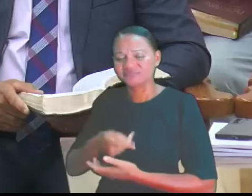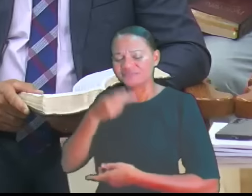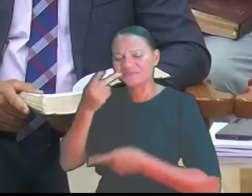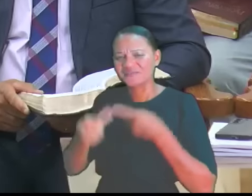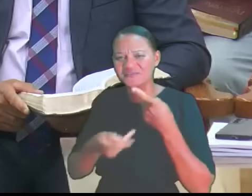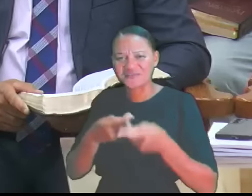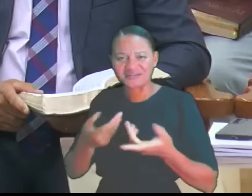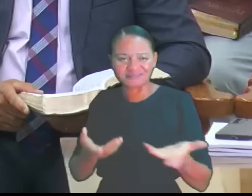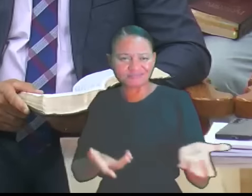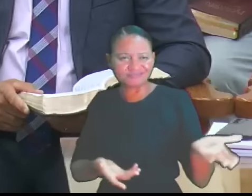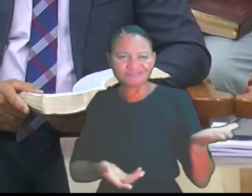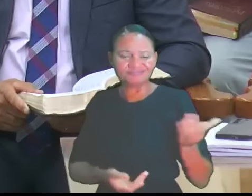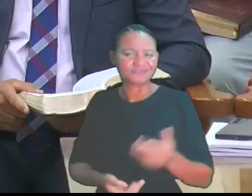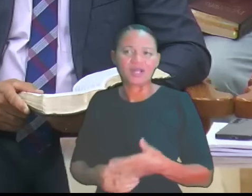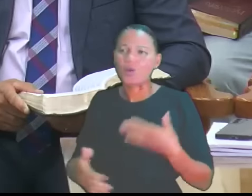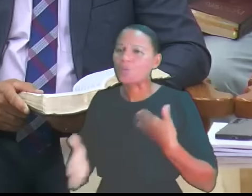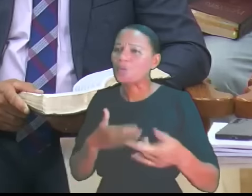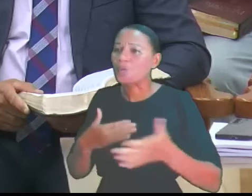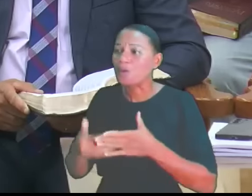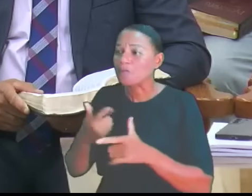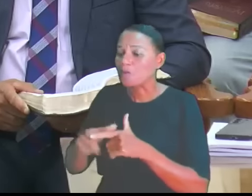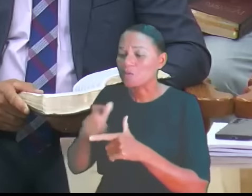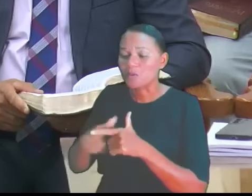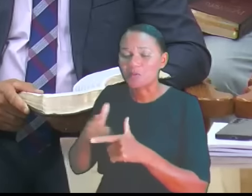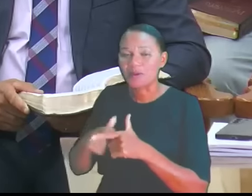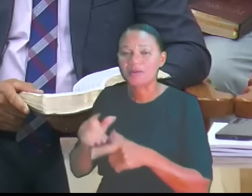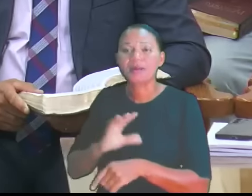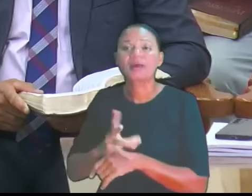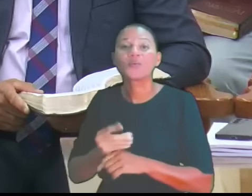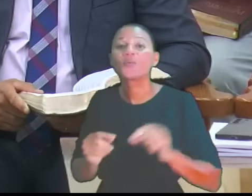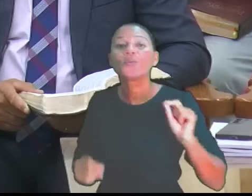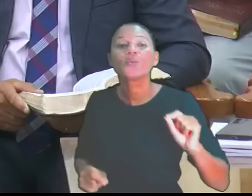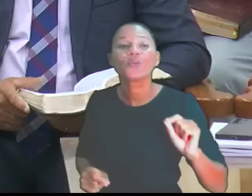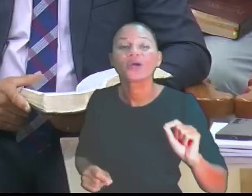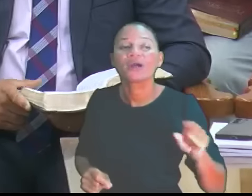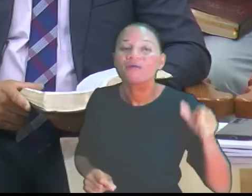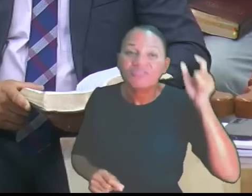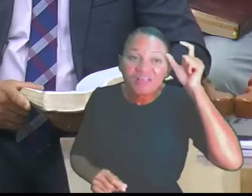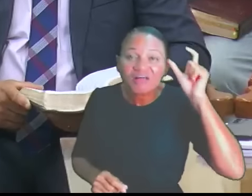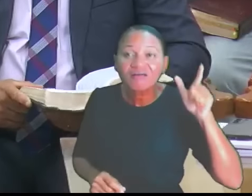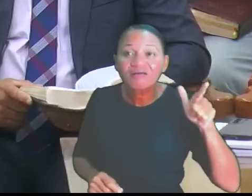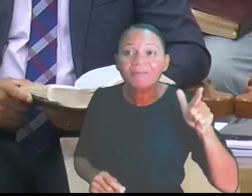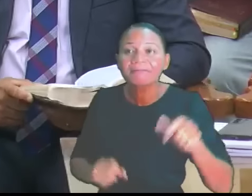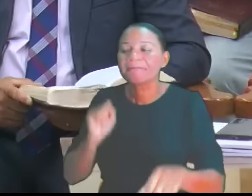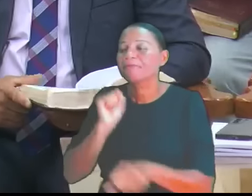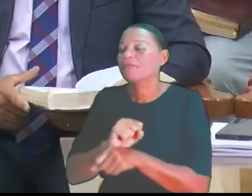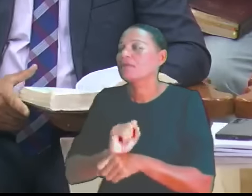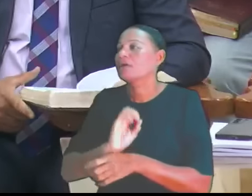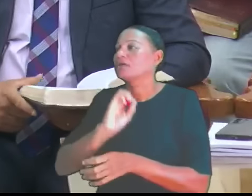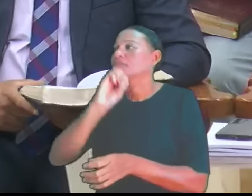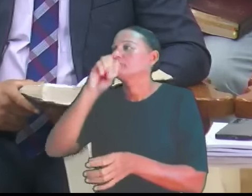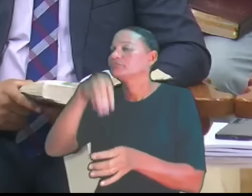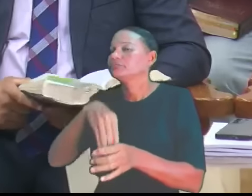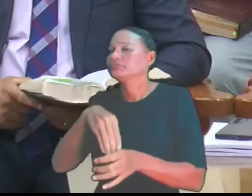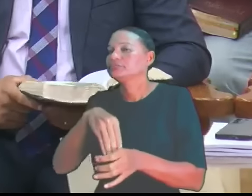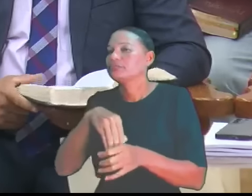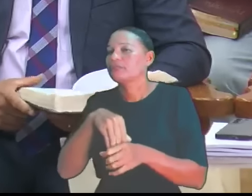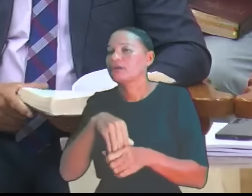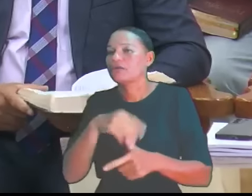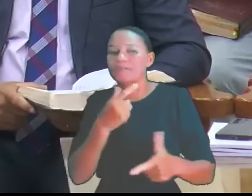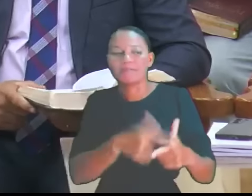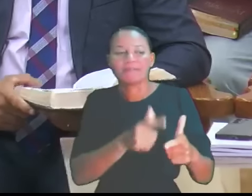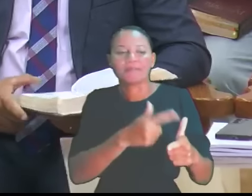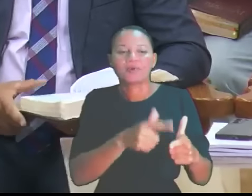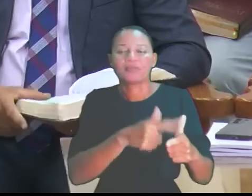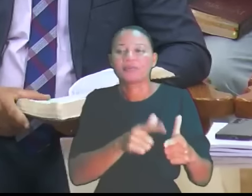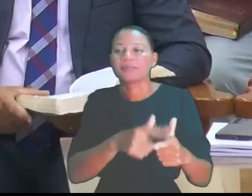Você pode ver, o crente tem qualquer problema na igreja, a primeira coisa que ele faz é o quê? Parar de dizimar. Tem nada a ver o problema que ele está